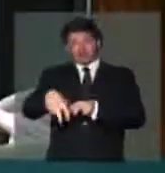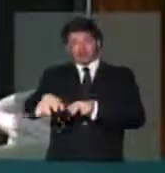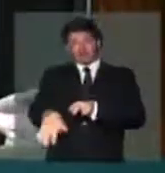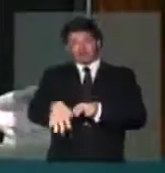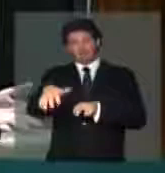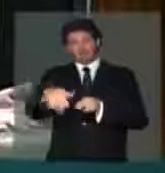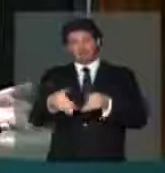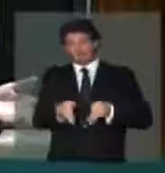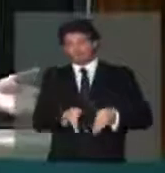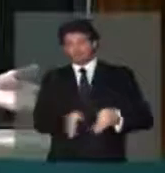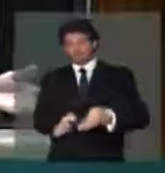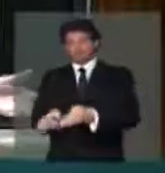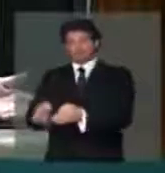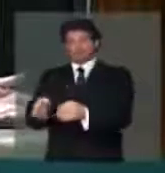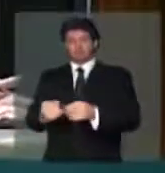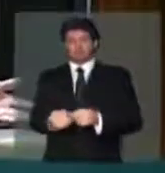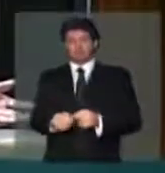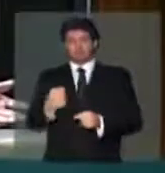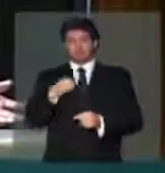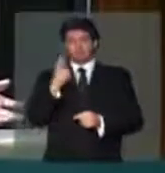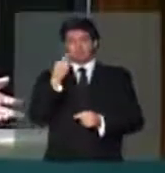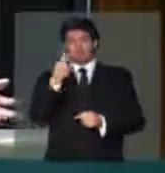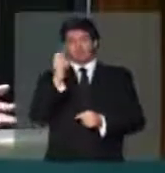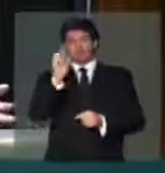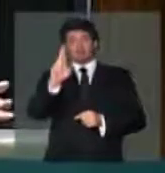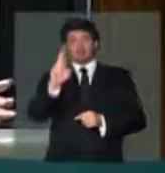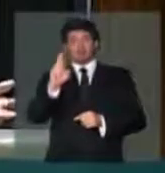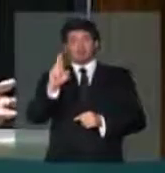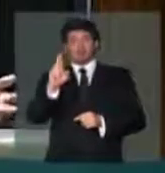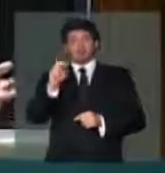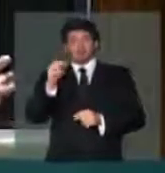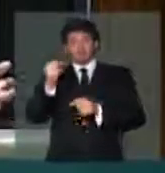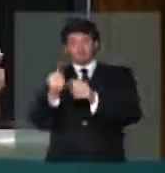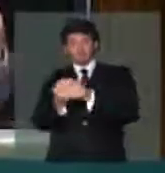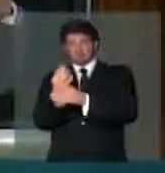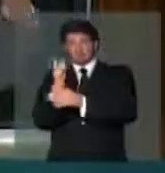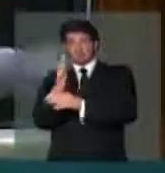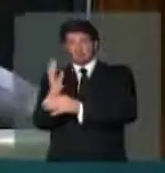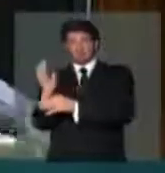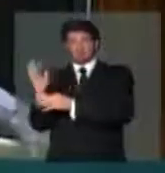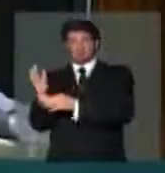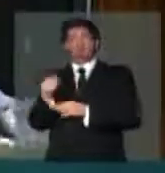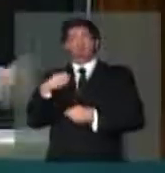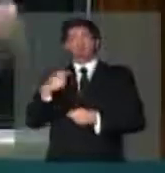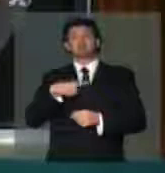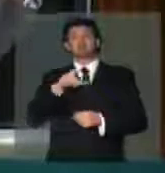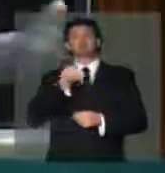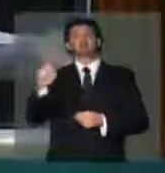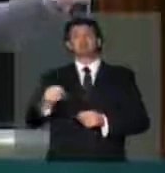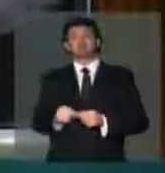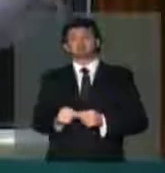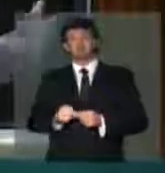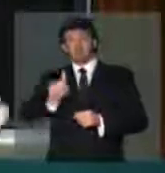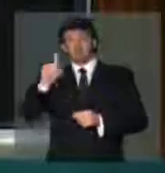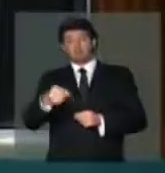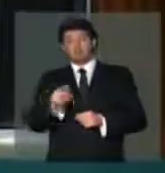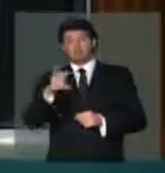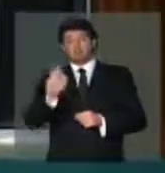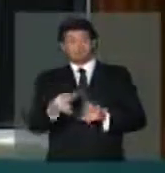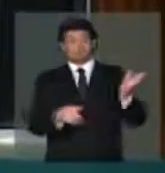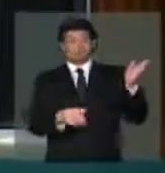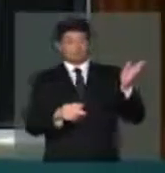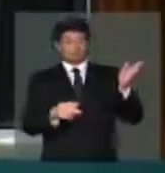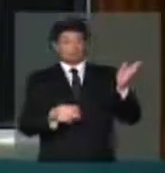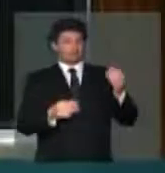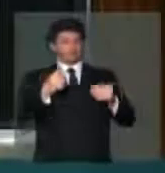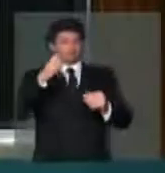as plantinhas maiores, que eu só tenho 1,5 hectare de plantações lá, e quem tem 100 hectares, 1.000 hectares, chegou aqui